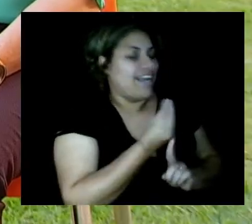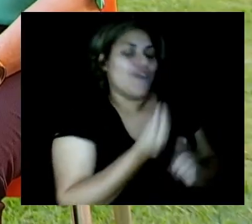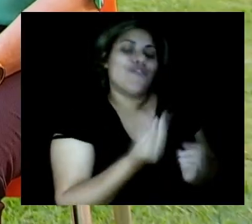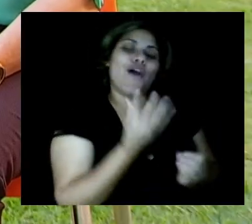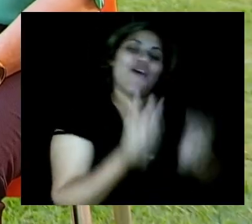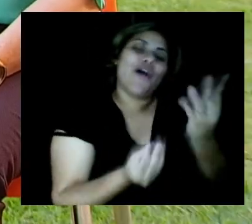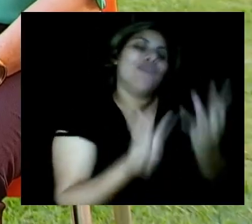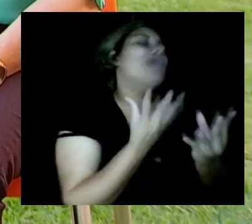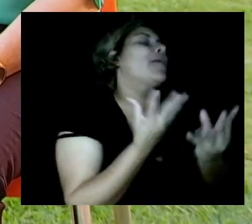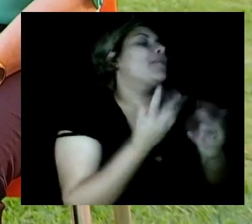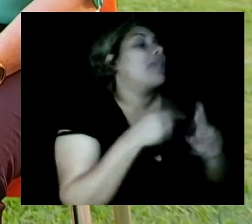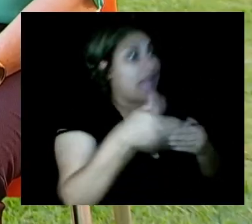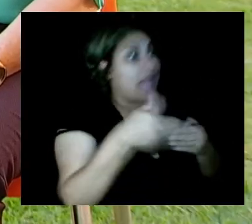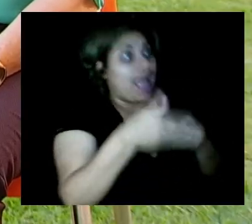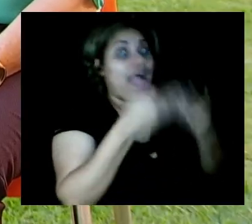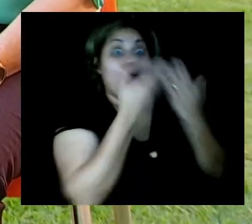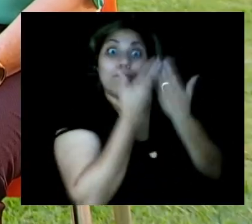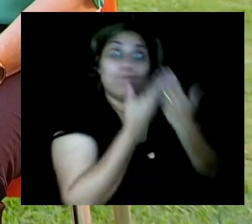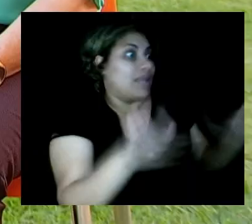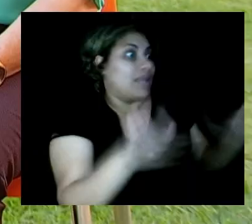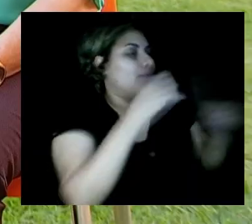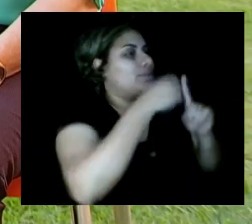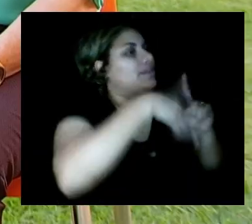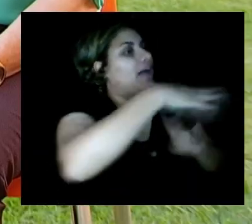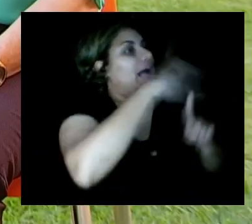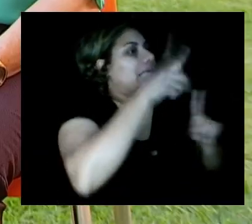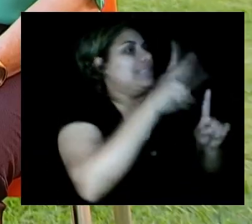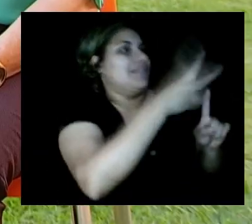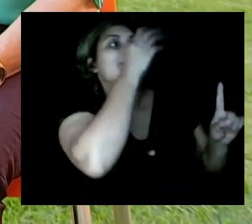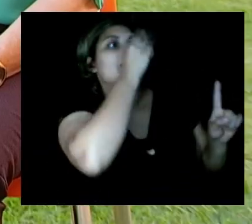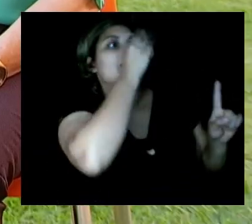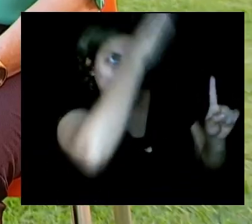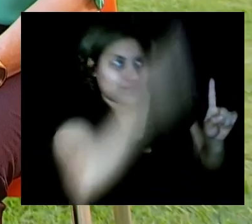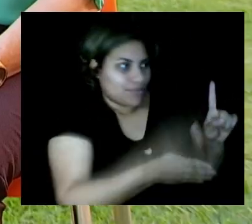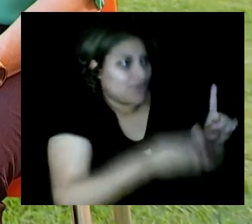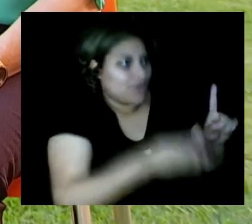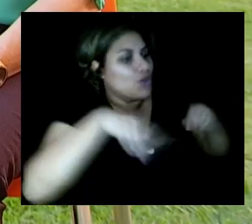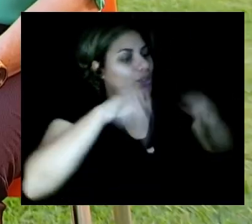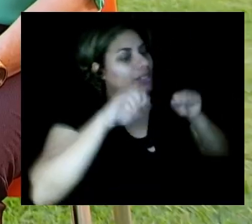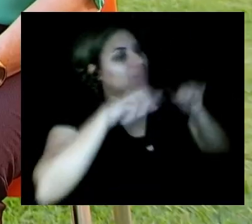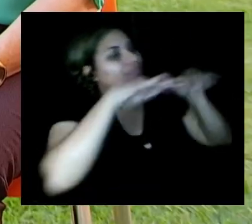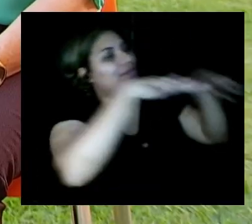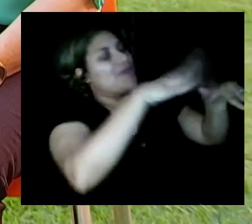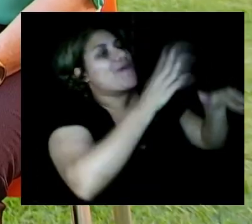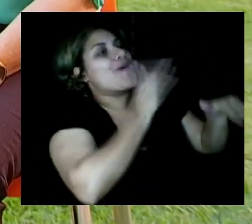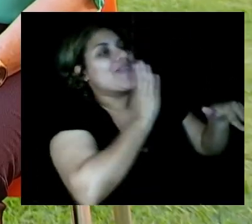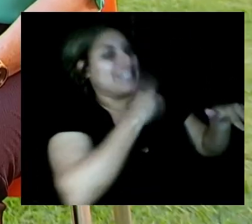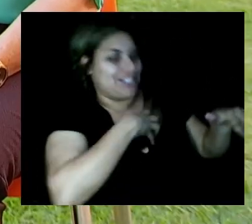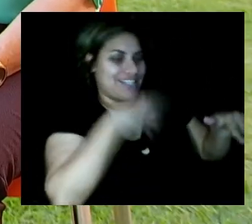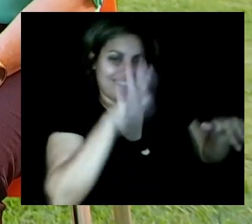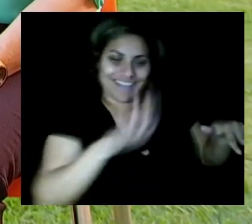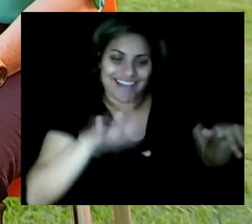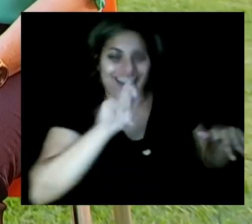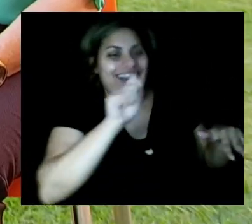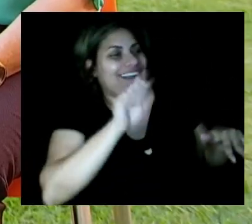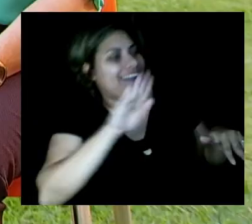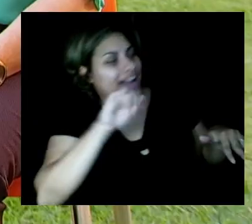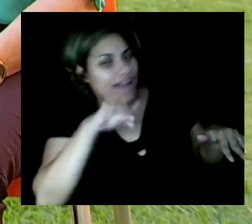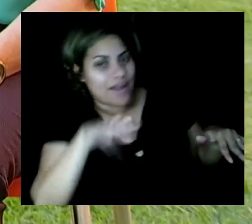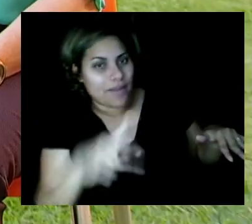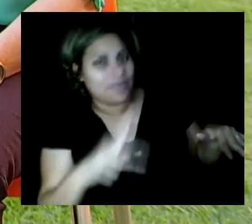sábado onde o público pode vir conhecer um pouquinho da Camp, os atendidos geralmente também fazem